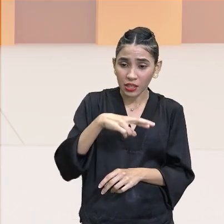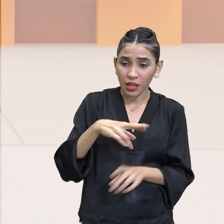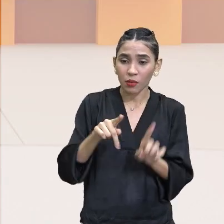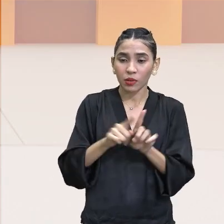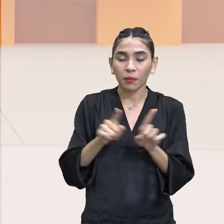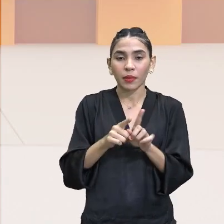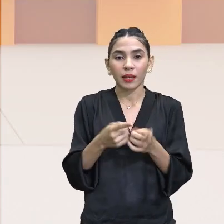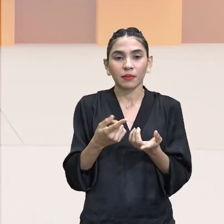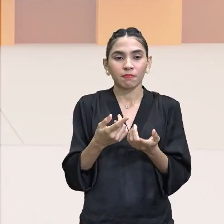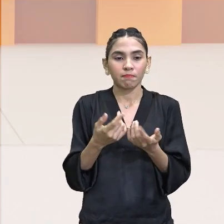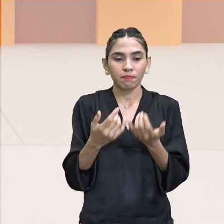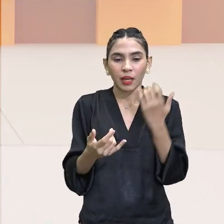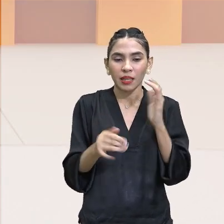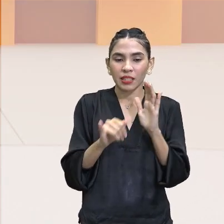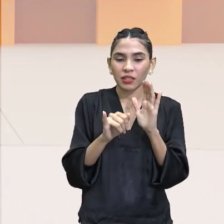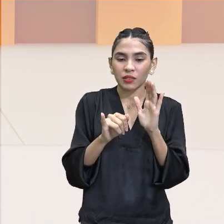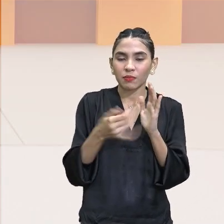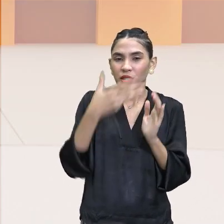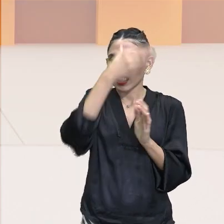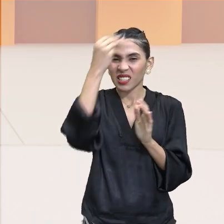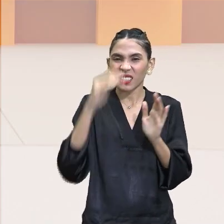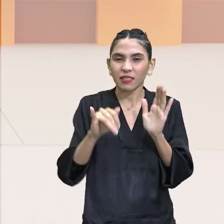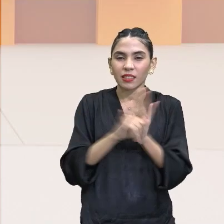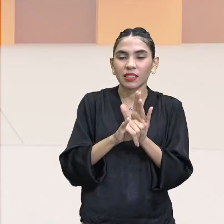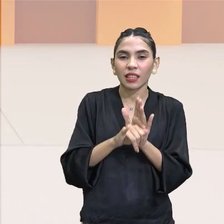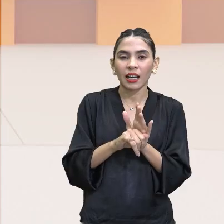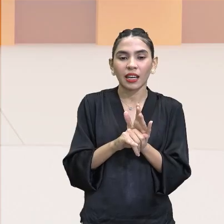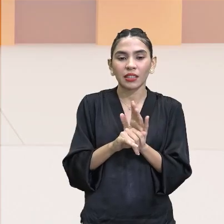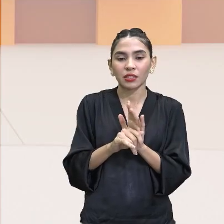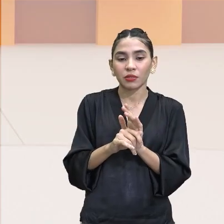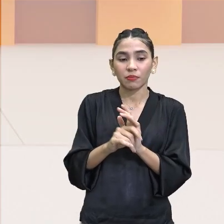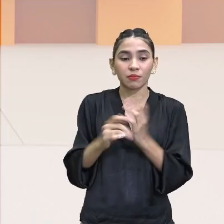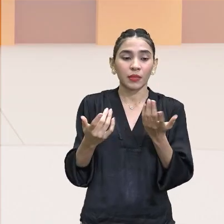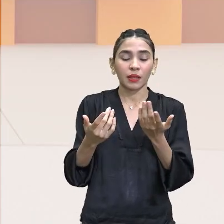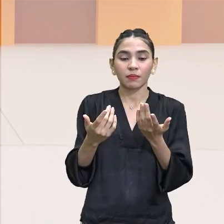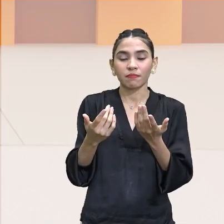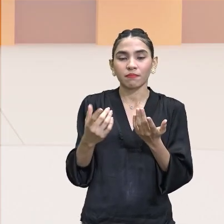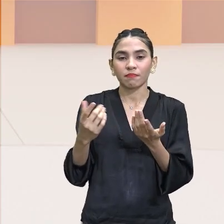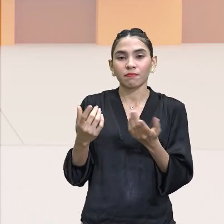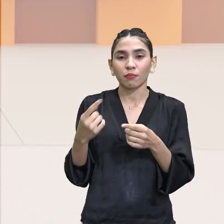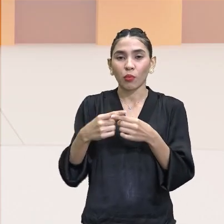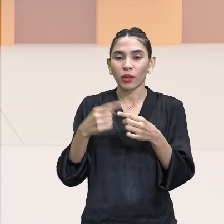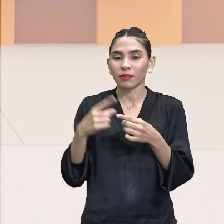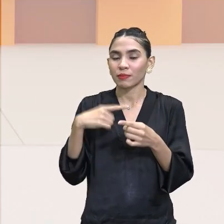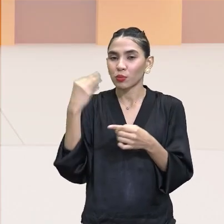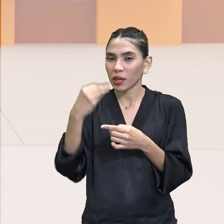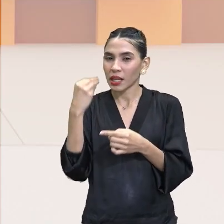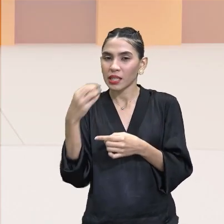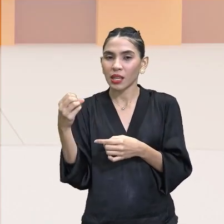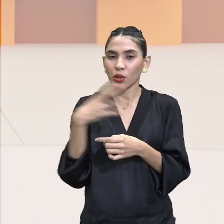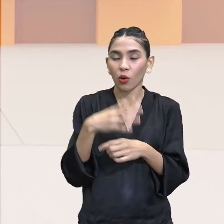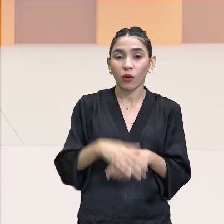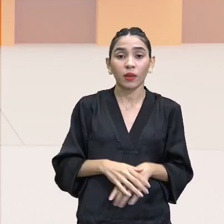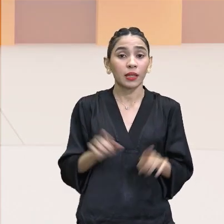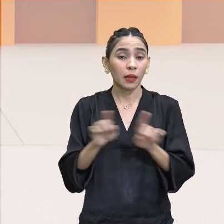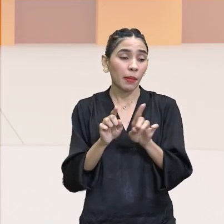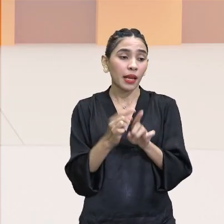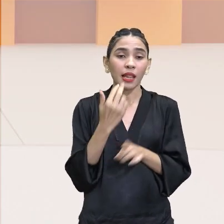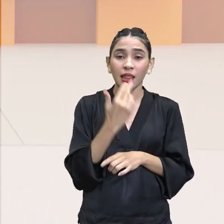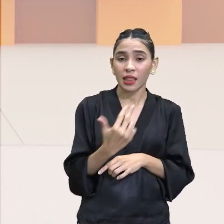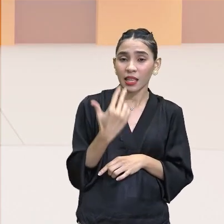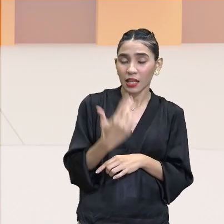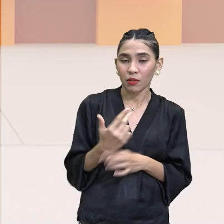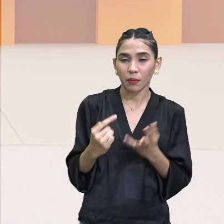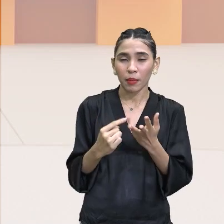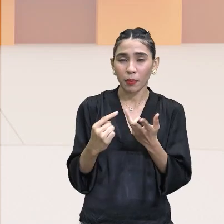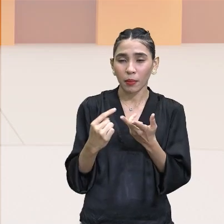pessoa vai esquecendo a sua origem ali, né, para se dedicar a uma coisa que chegou até ela, né? Questão também de idioma, tudo isso